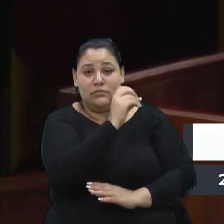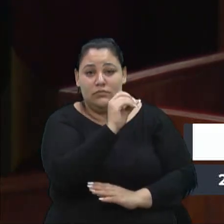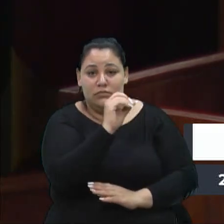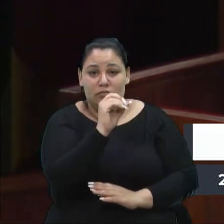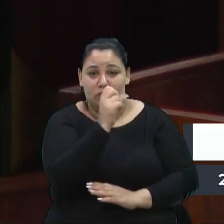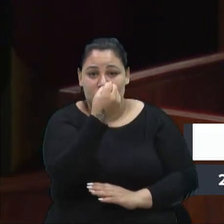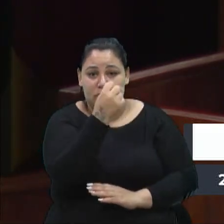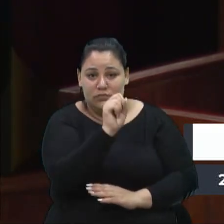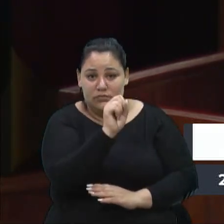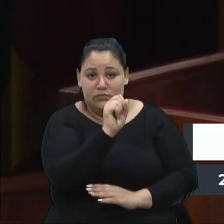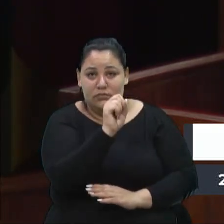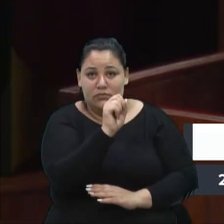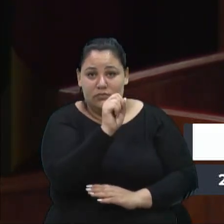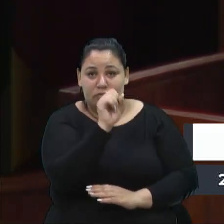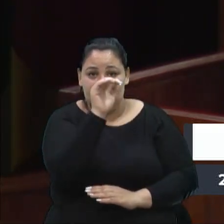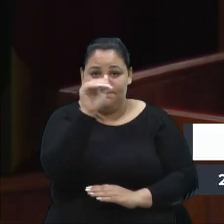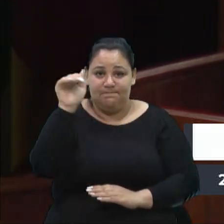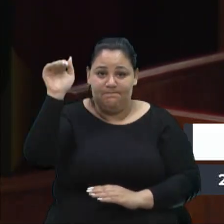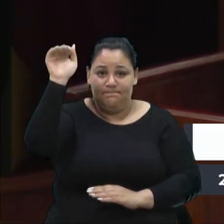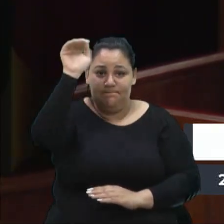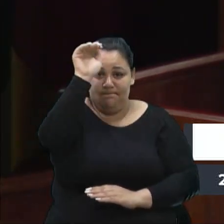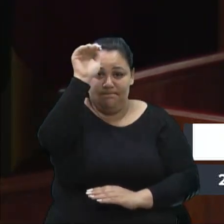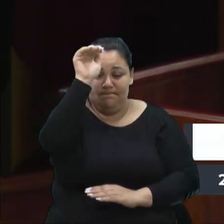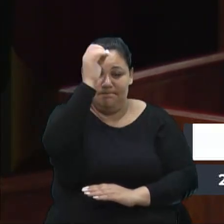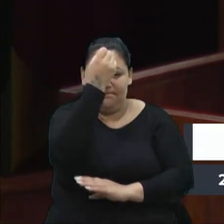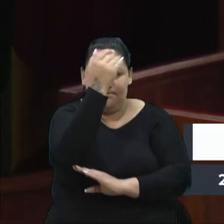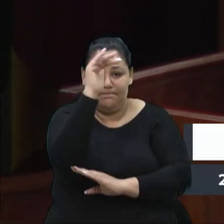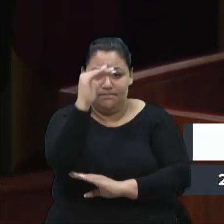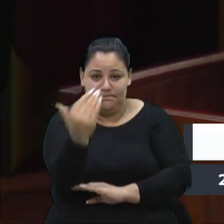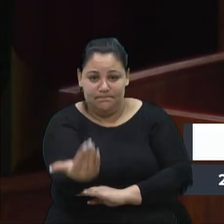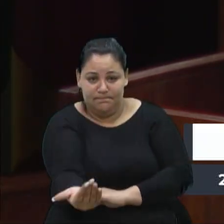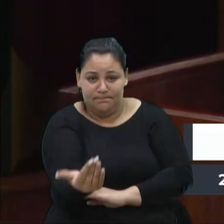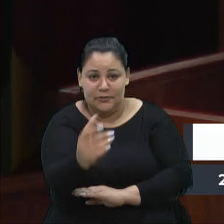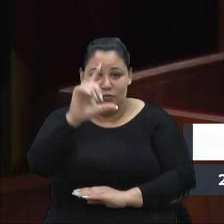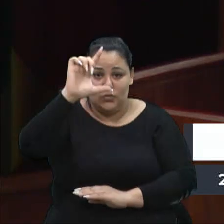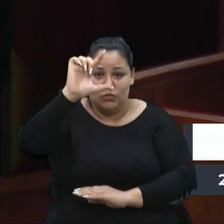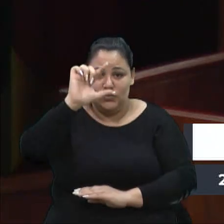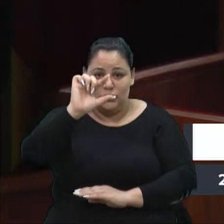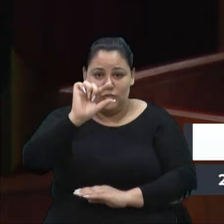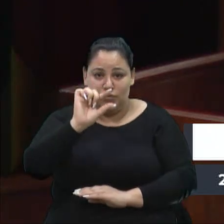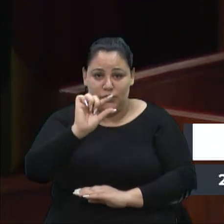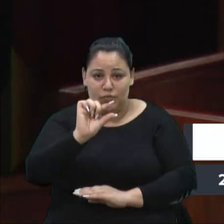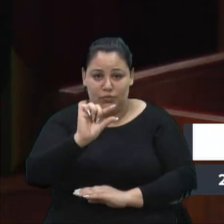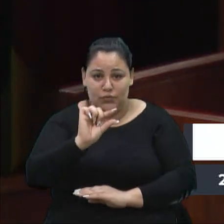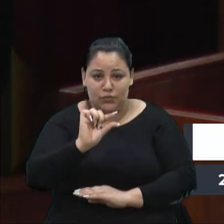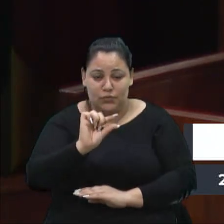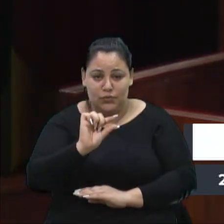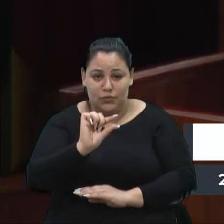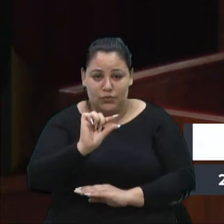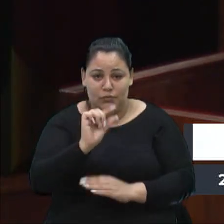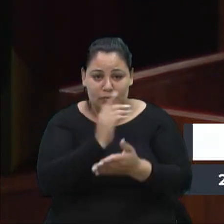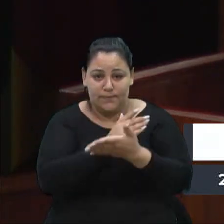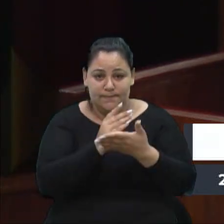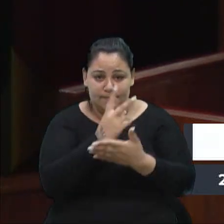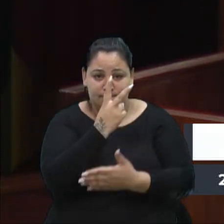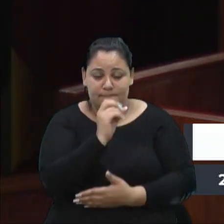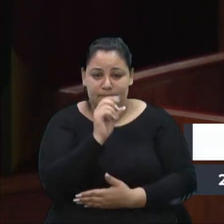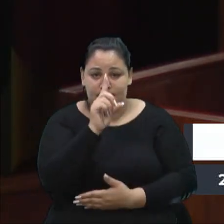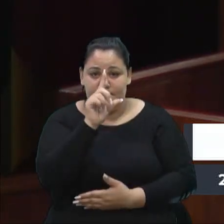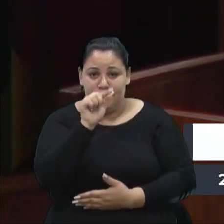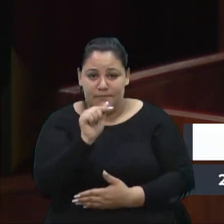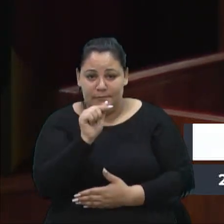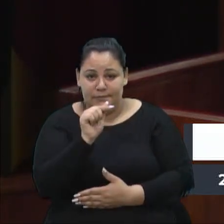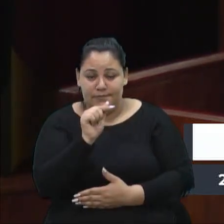era um nível alto de desmatamento, foi caindo, e a partir de 2017 voltou a